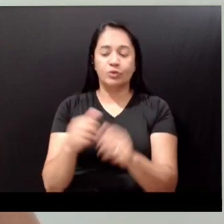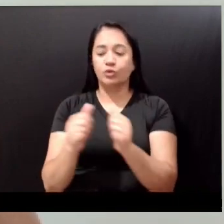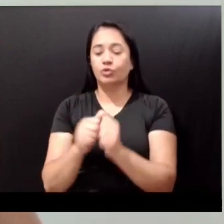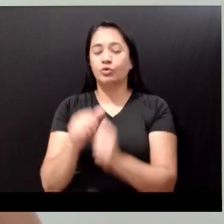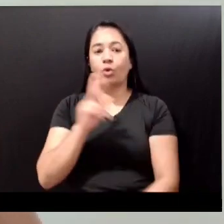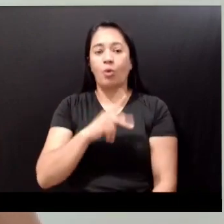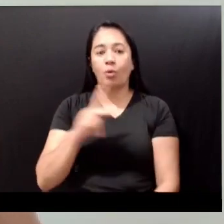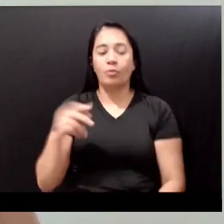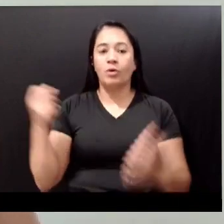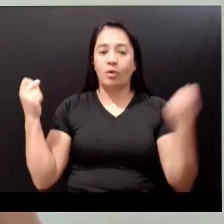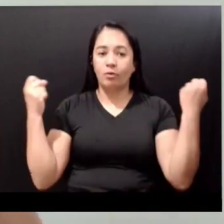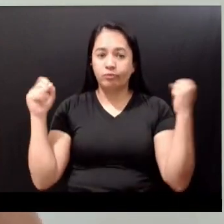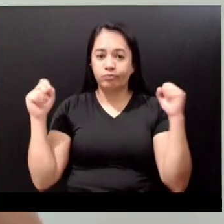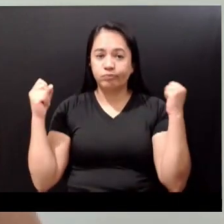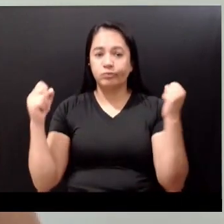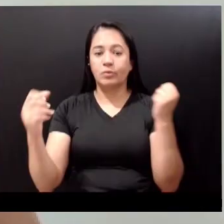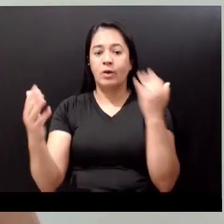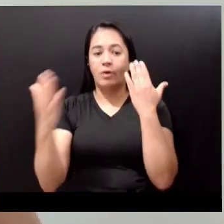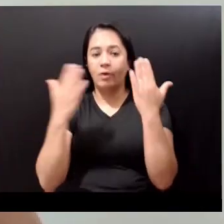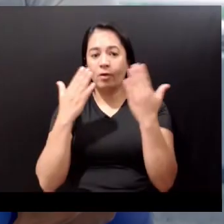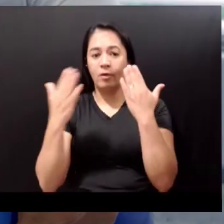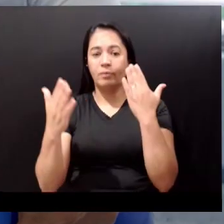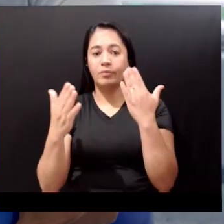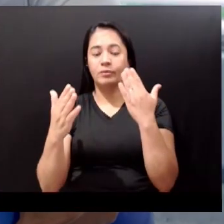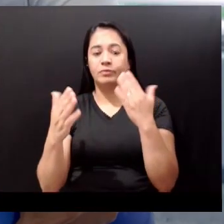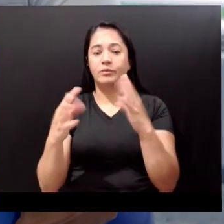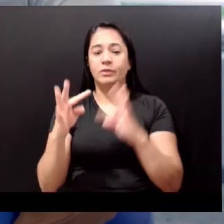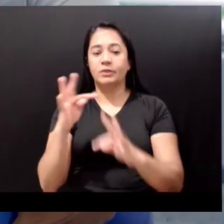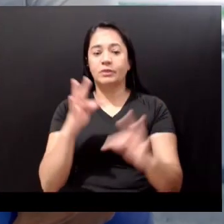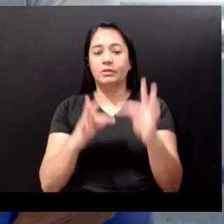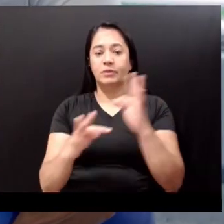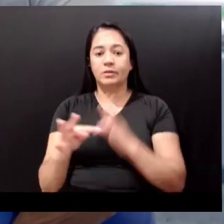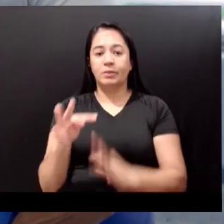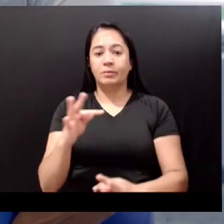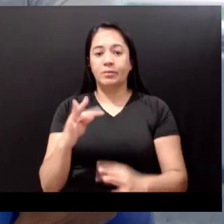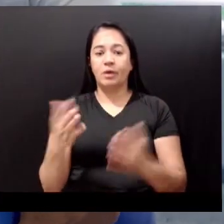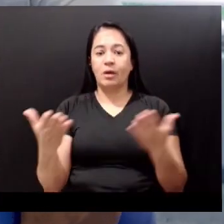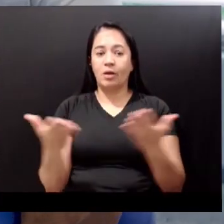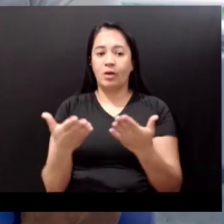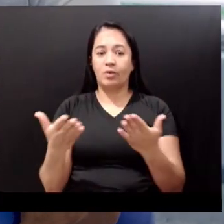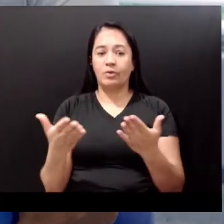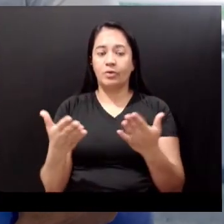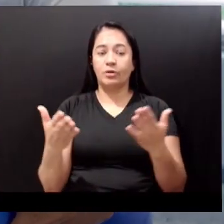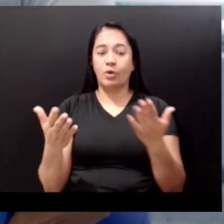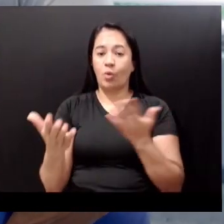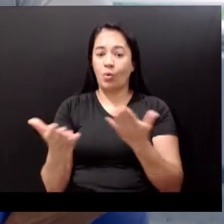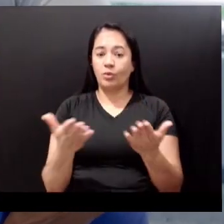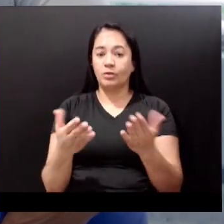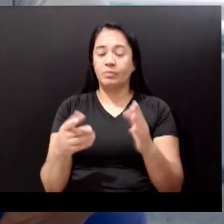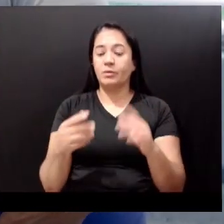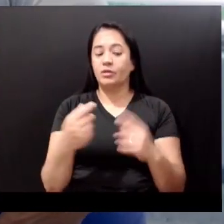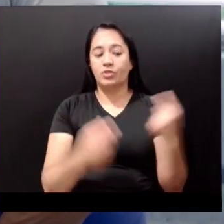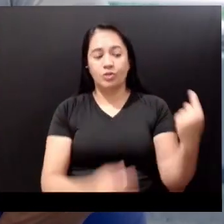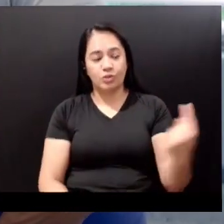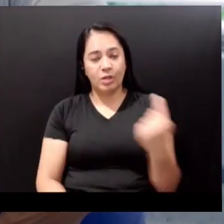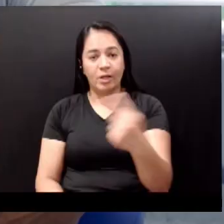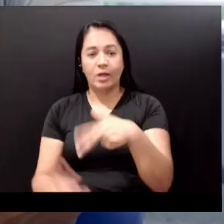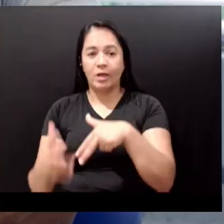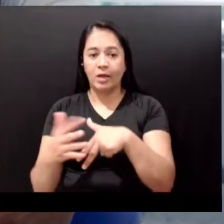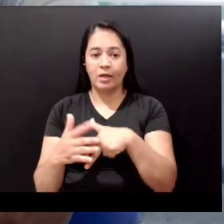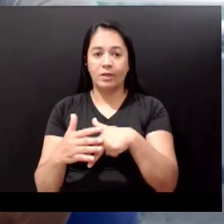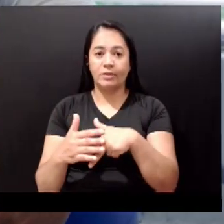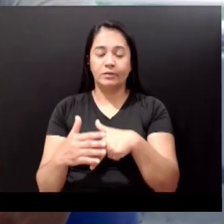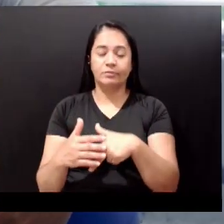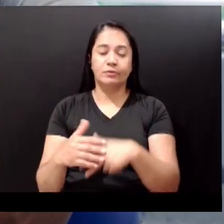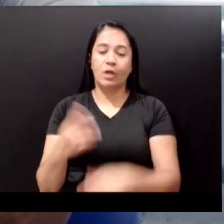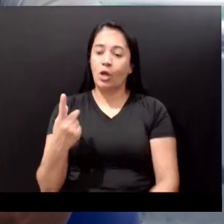com educador físico, psicólogo, terapeuta ocupacional, fisioterapeuta. Agora, o tratamento de cada paciente,